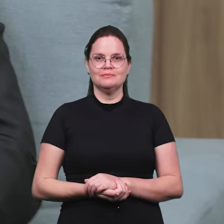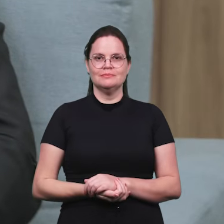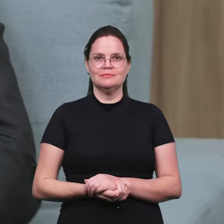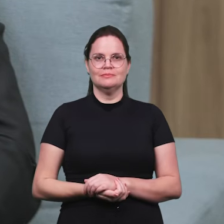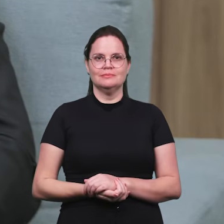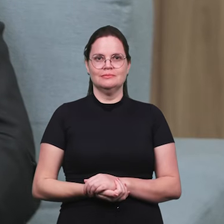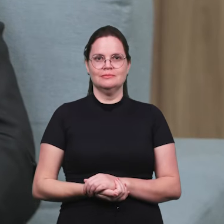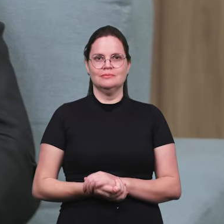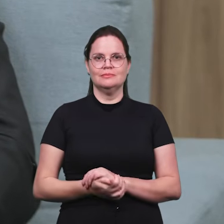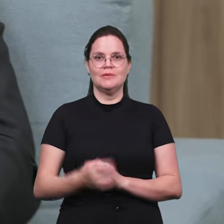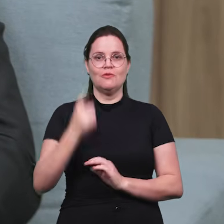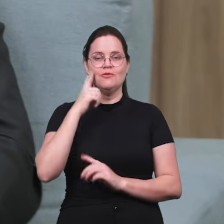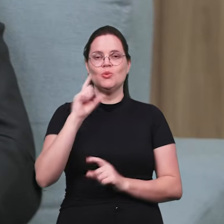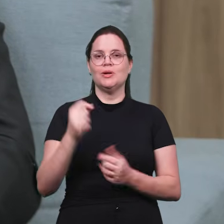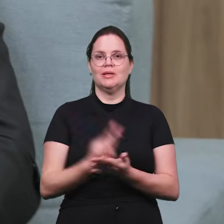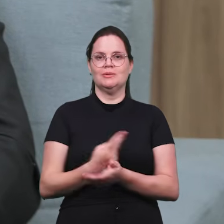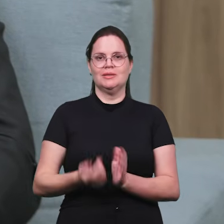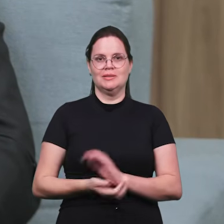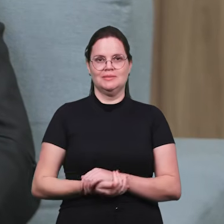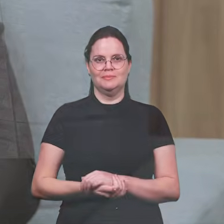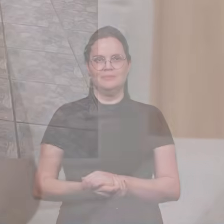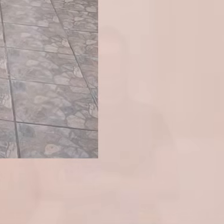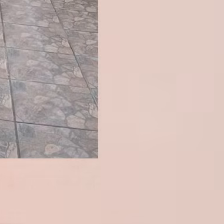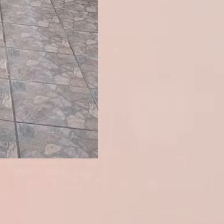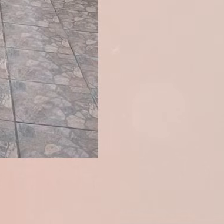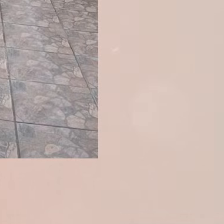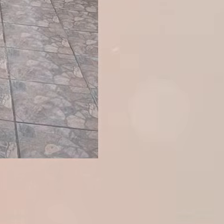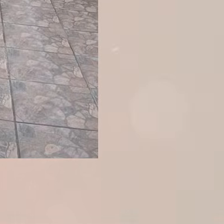essas imagens e ver o que está acontecendo.